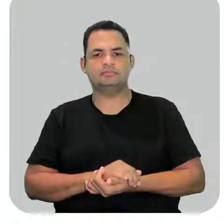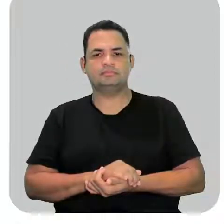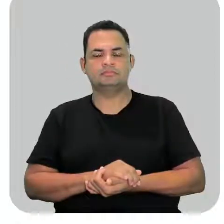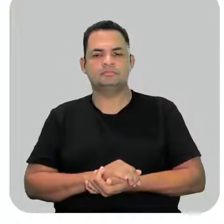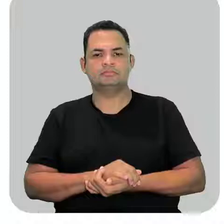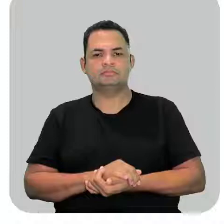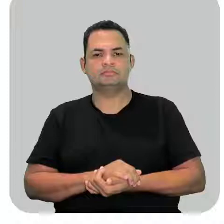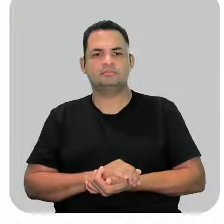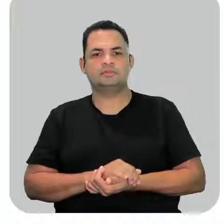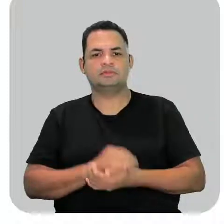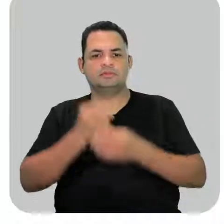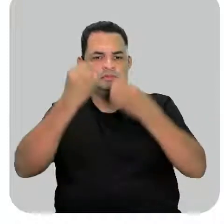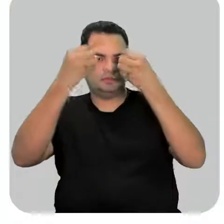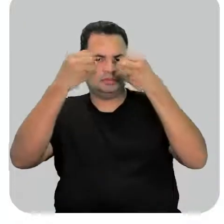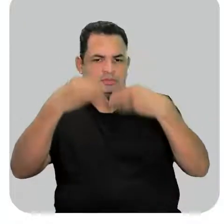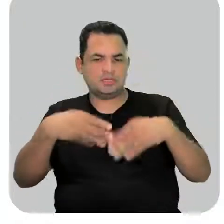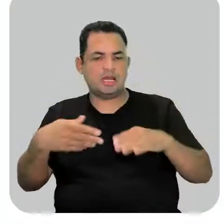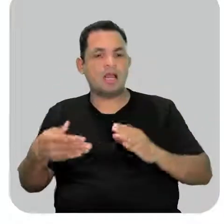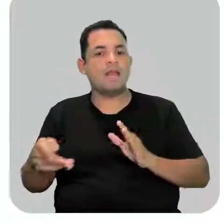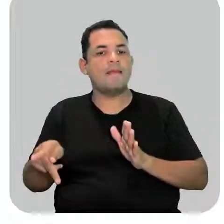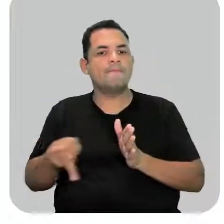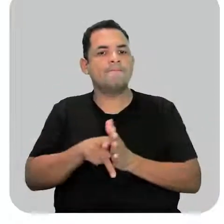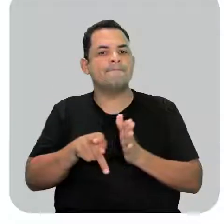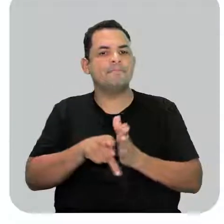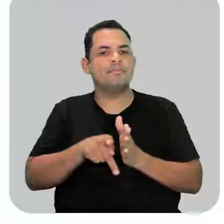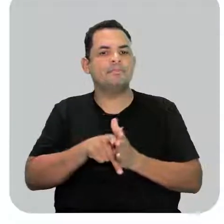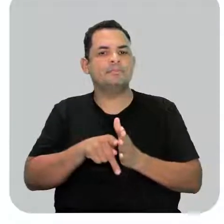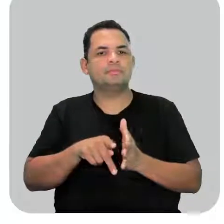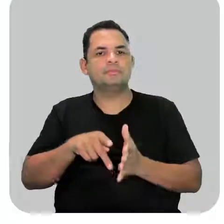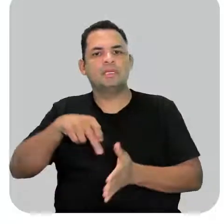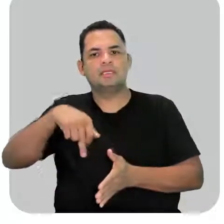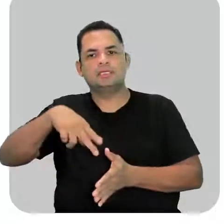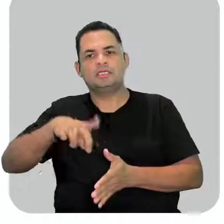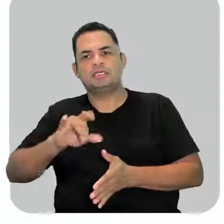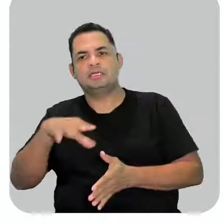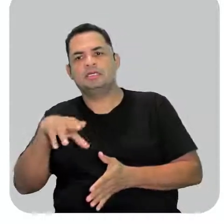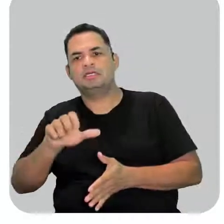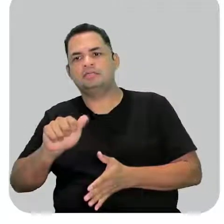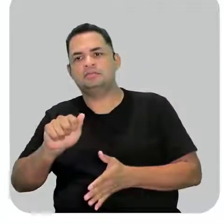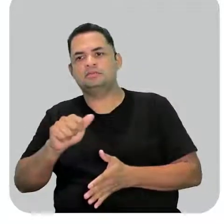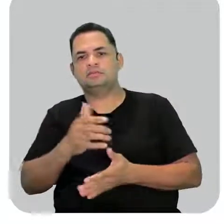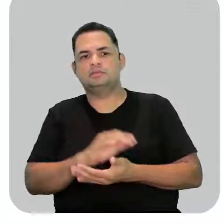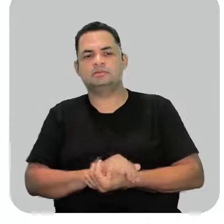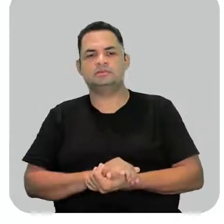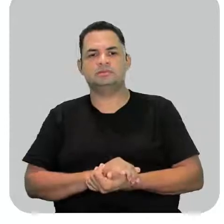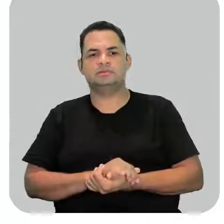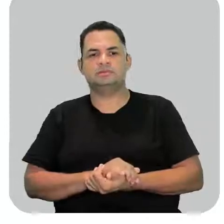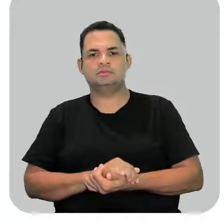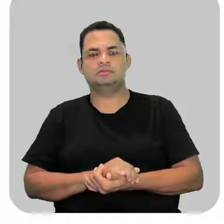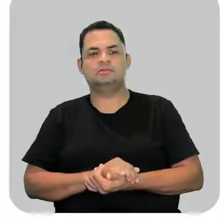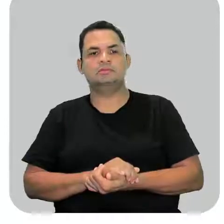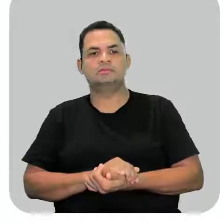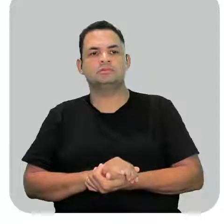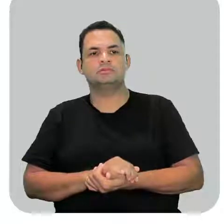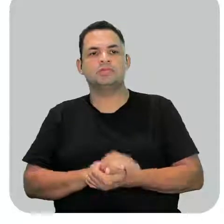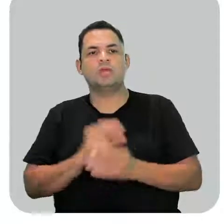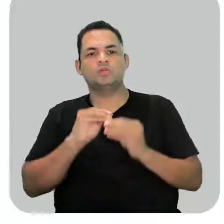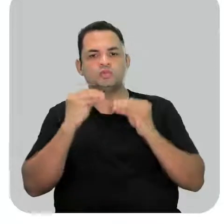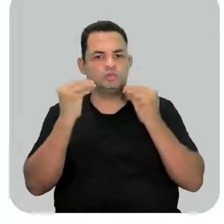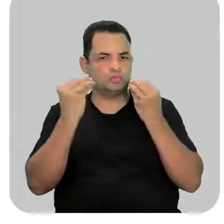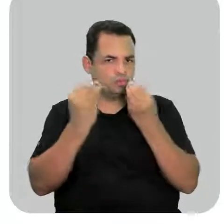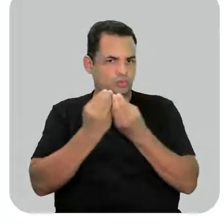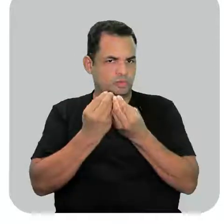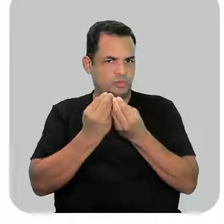vamos falar um pouquinho sobre as propriedades dos nitrilas, né? As nitrilas são